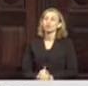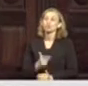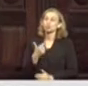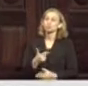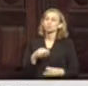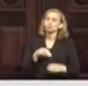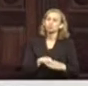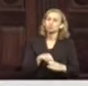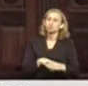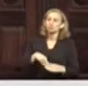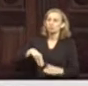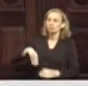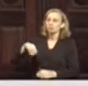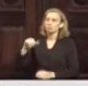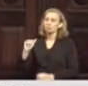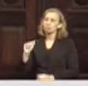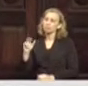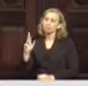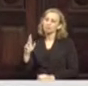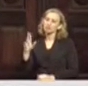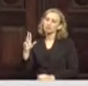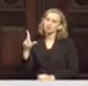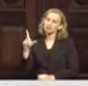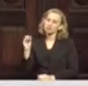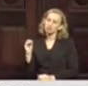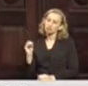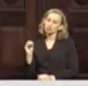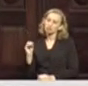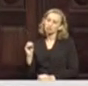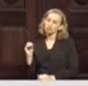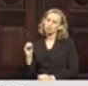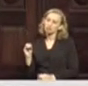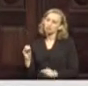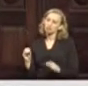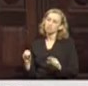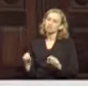entre Marcelo Freixo e Crivella.